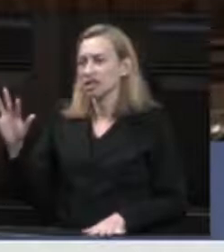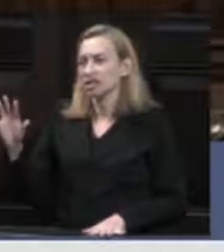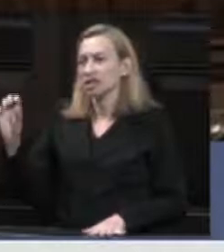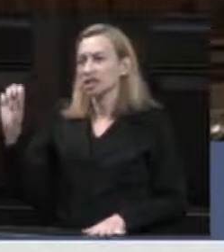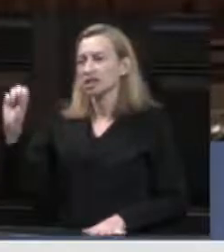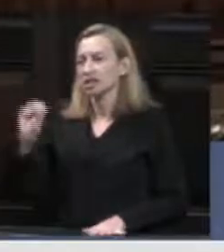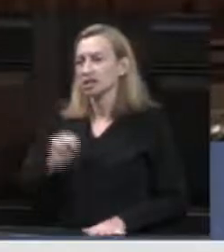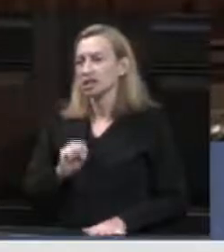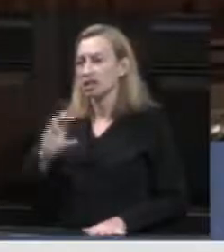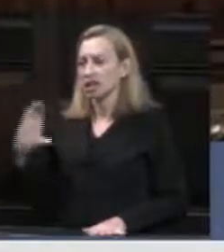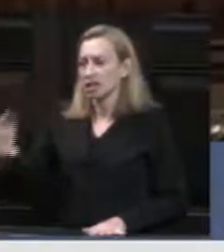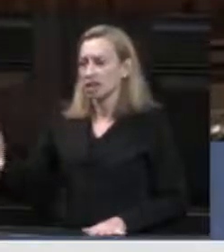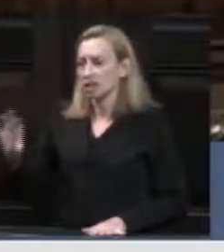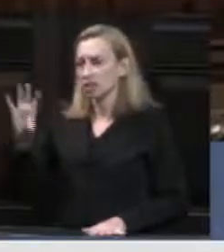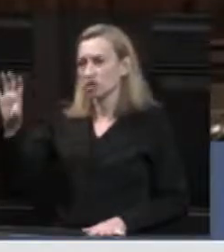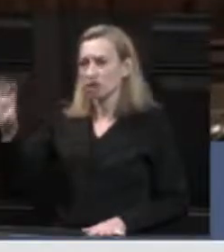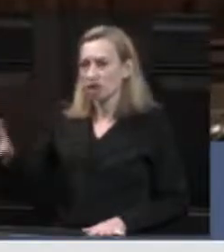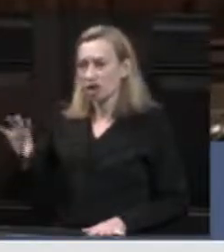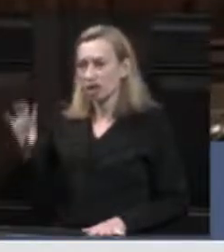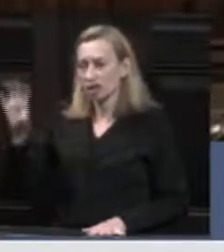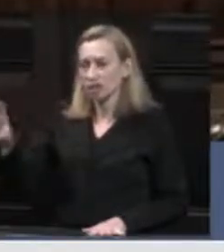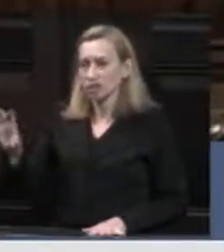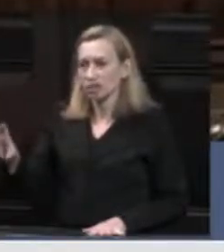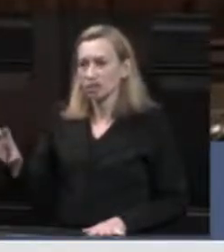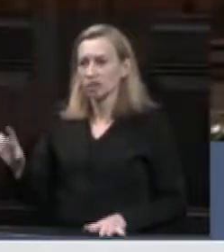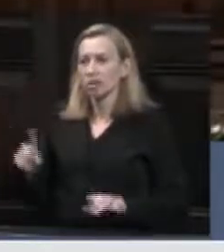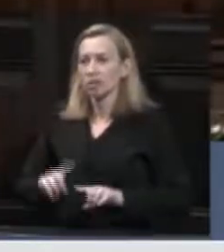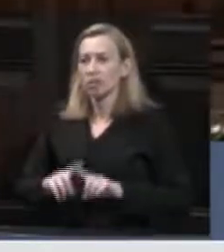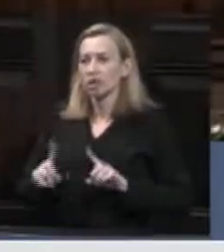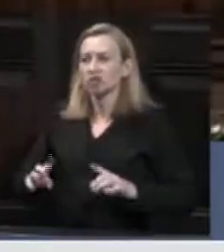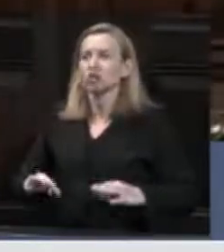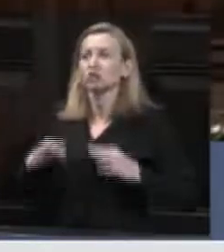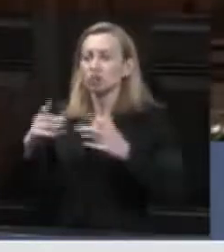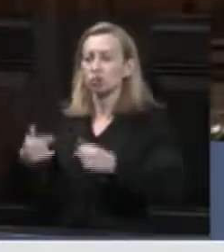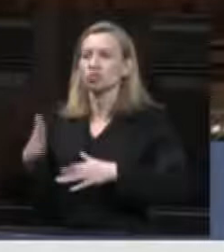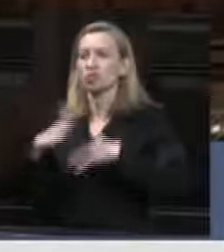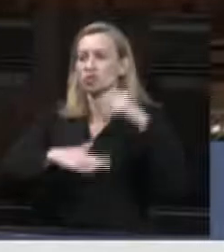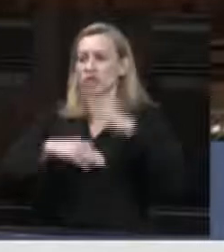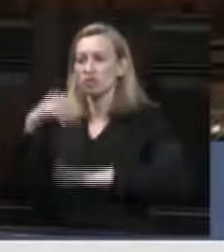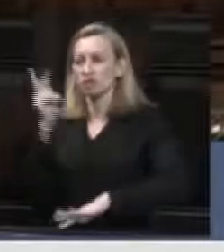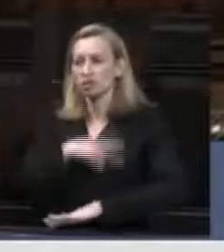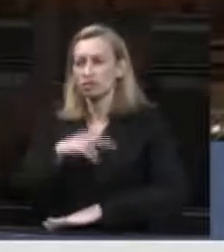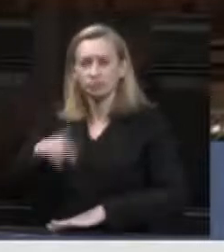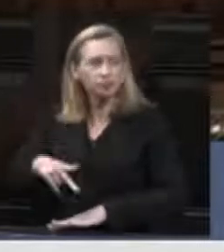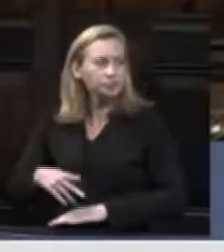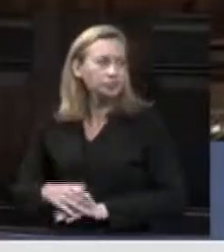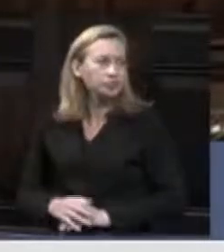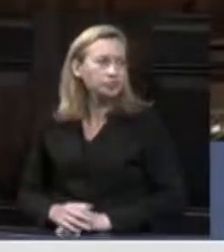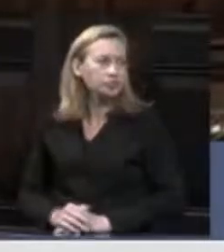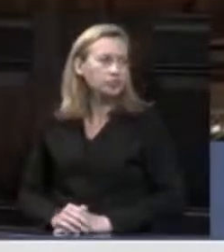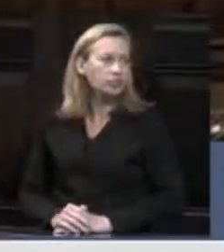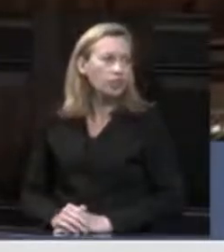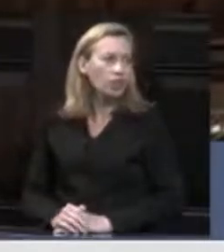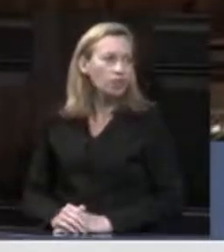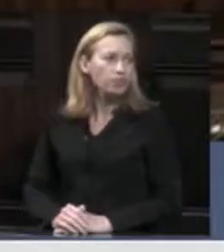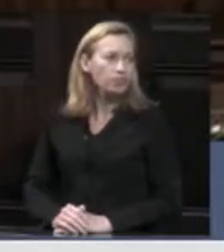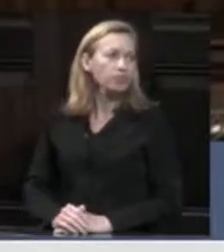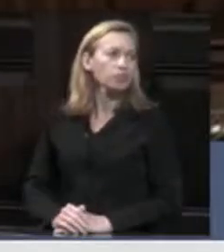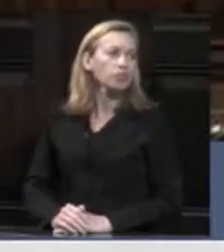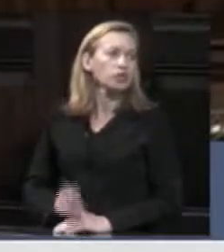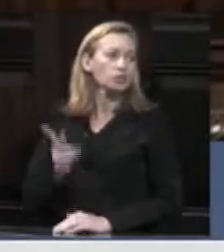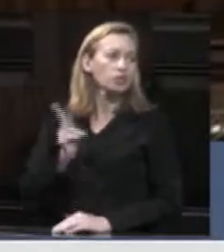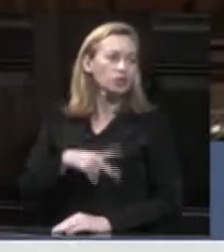uma ofensiva duríssima. Veja o que acontece com a própria ex-reitora da Unirio, professora Malvina